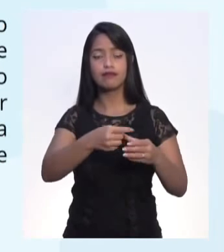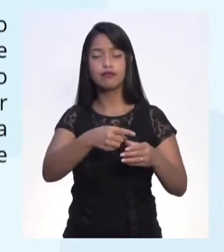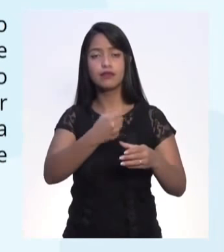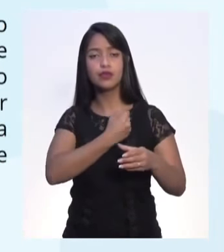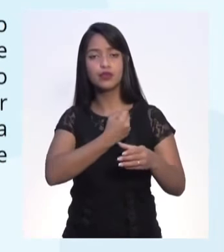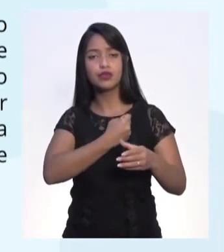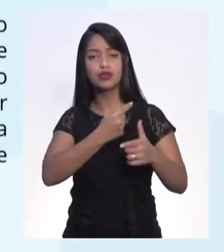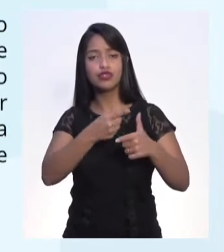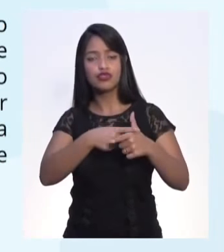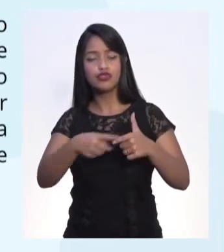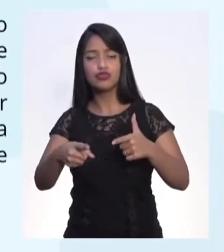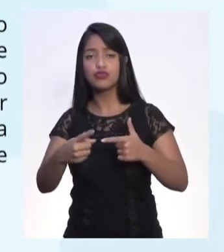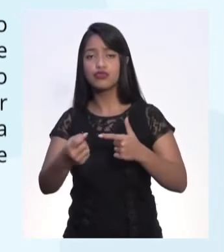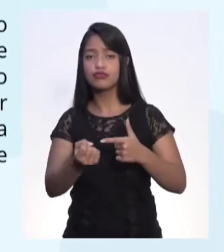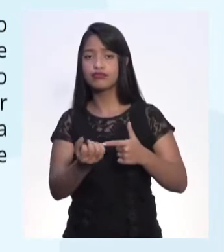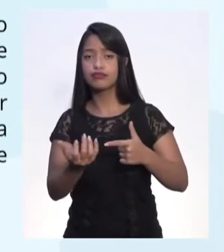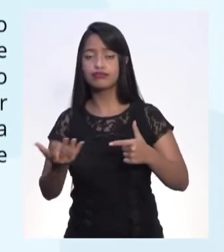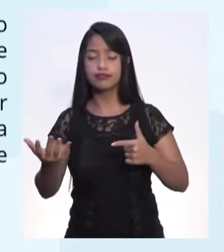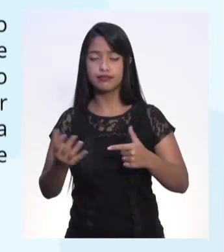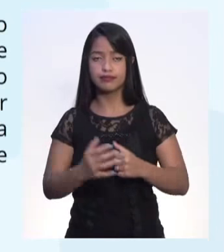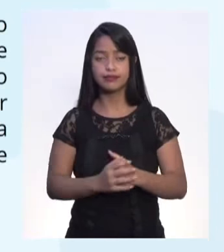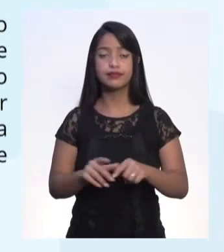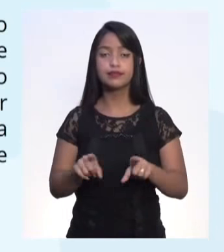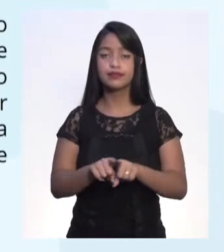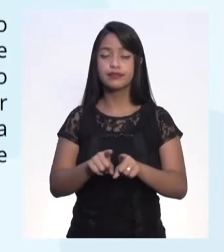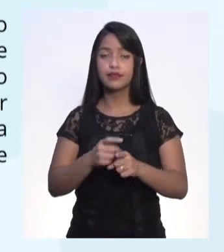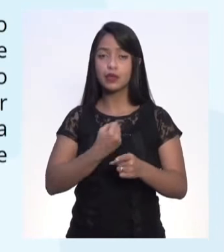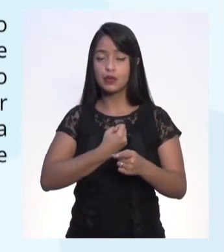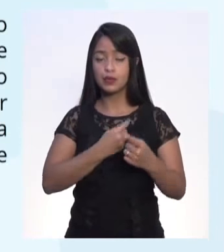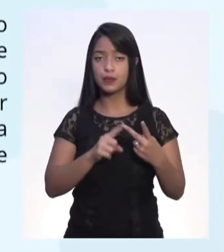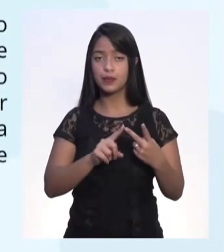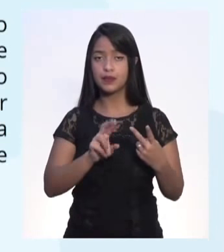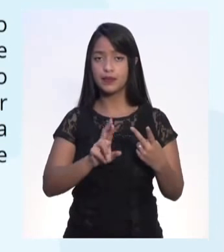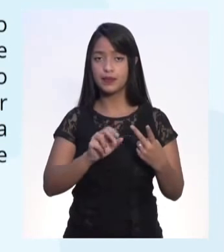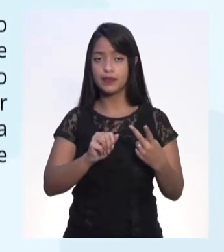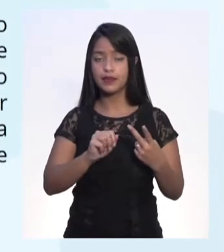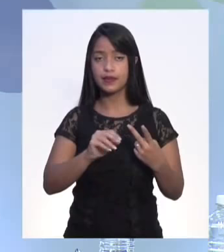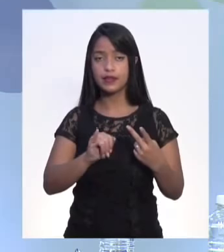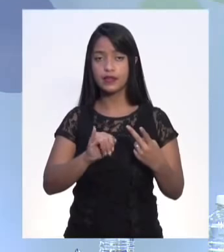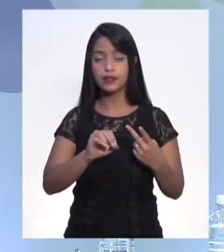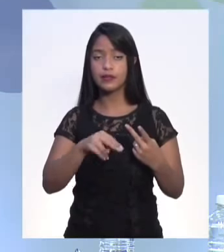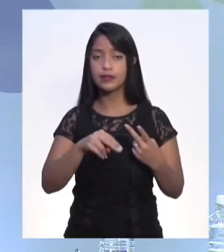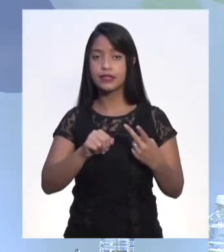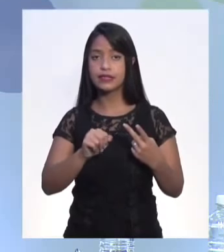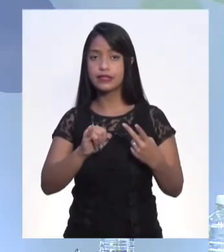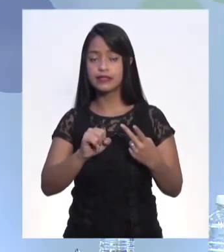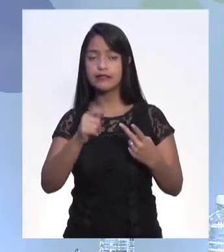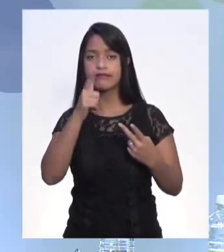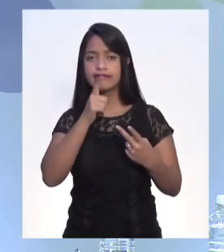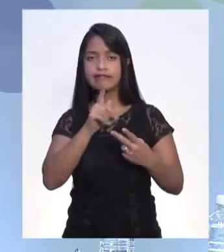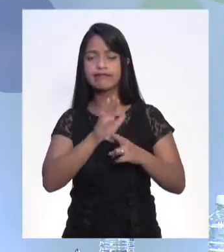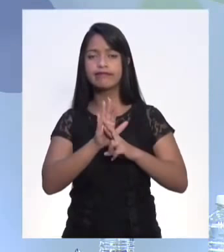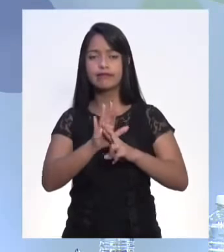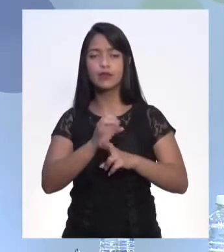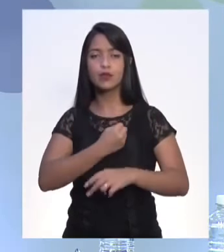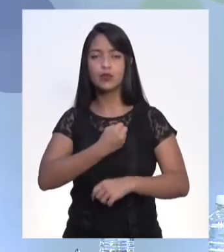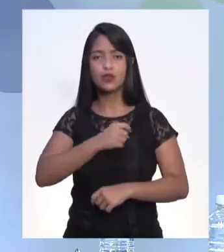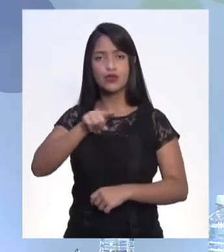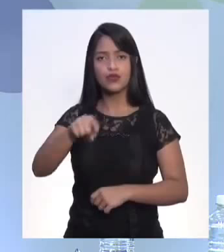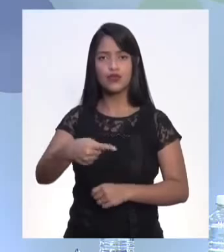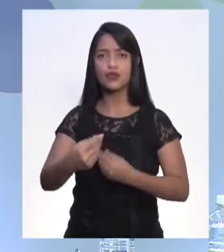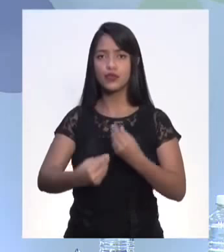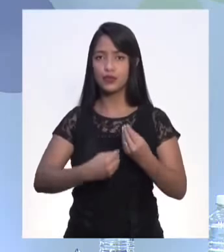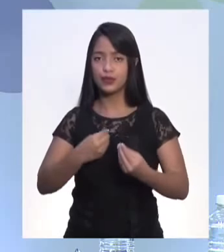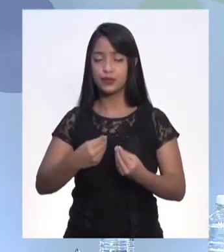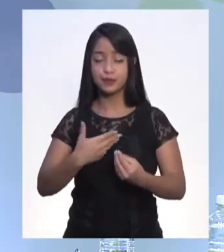aulas a números racionais e a sua representação e vai perceber que até o final deste módulo aí de 6 aula a gente